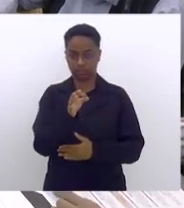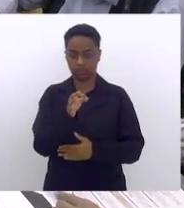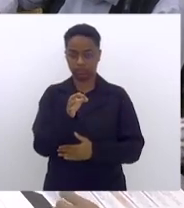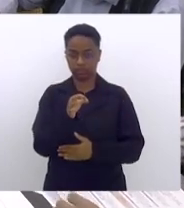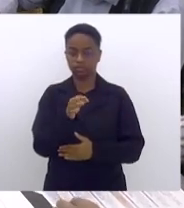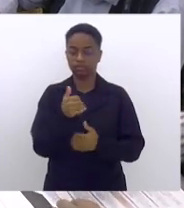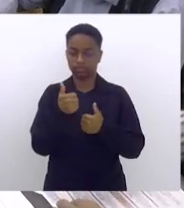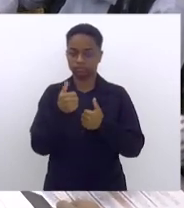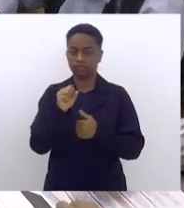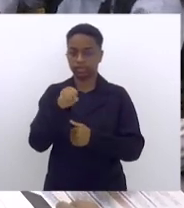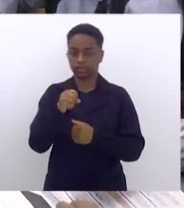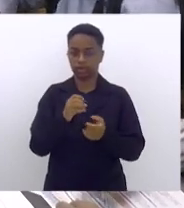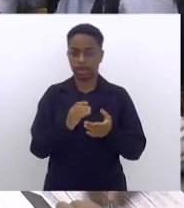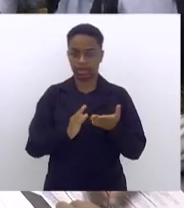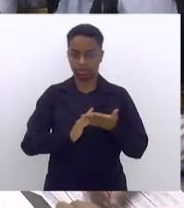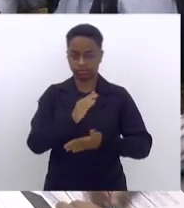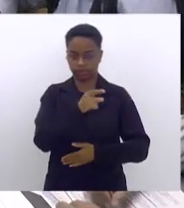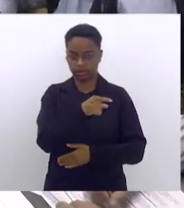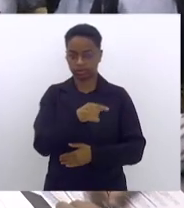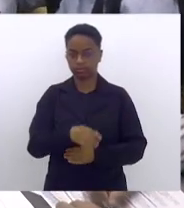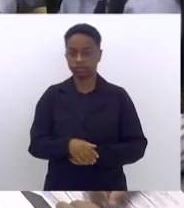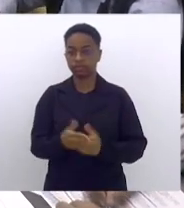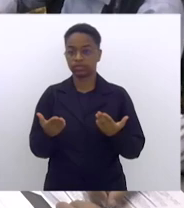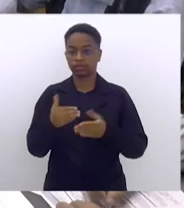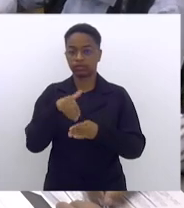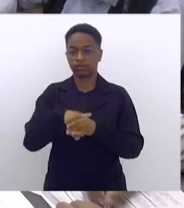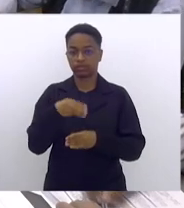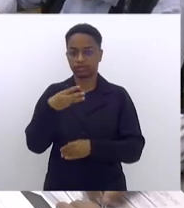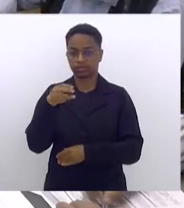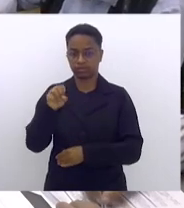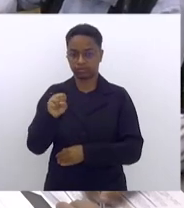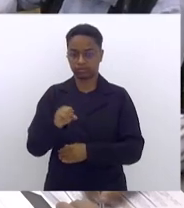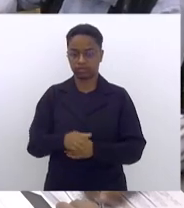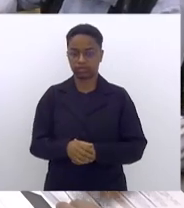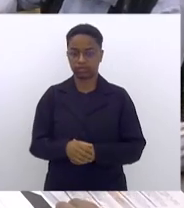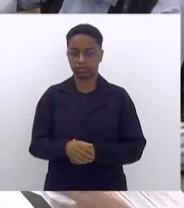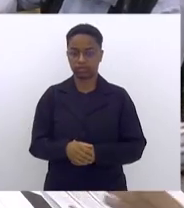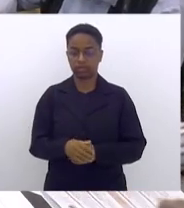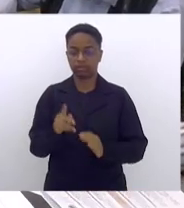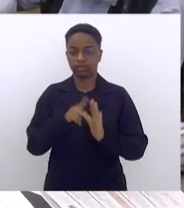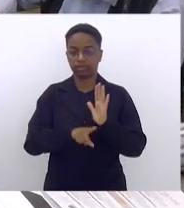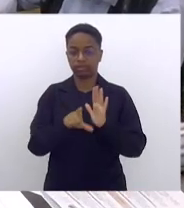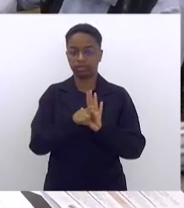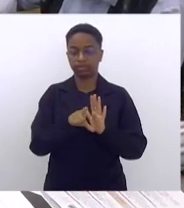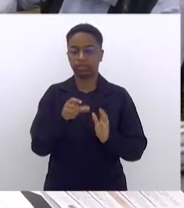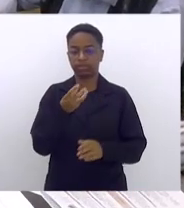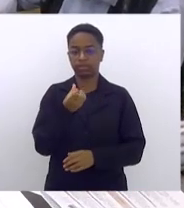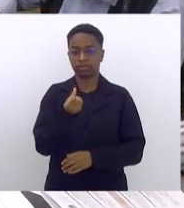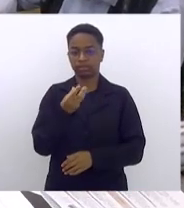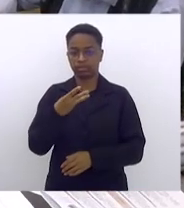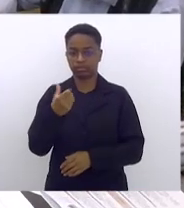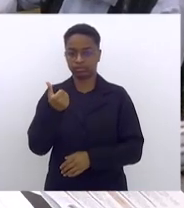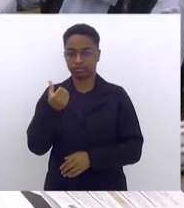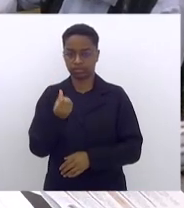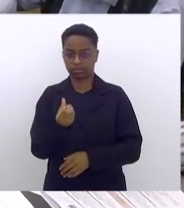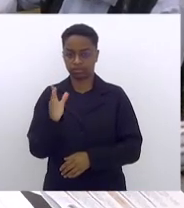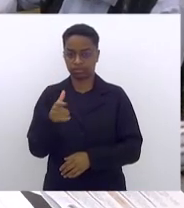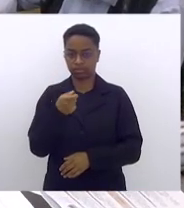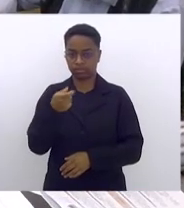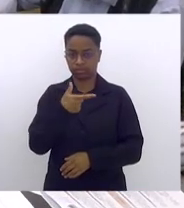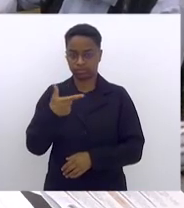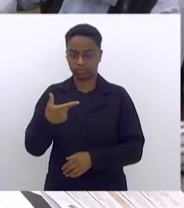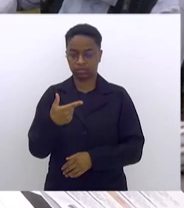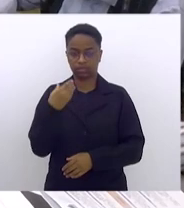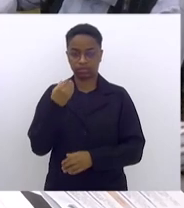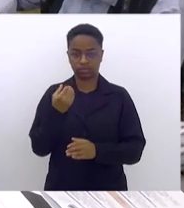vista definido pelo deputado Flávio Serafini. Então, vamos votar o 38. 38. Isso. 38 da pauta é o PL 6316/2022, de autoria do deputado